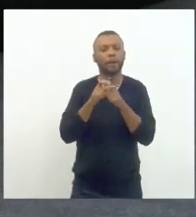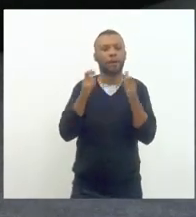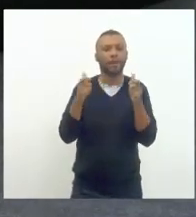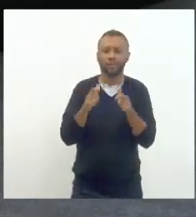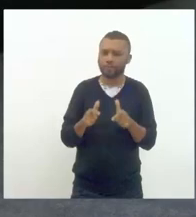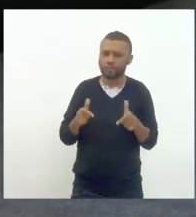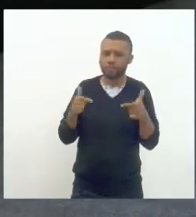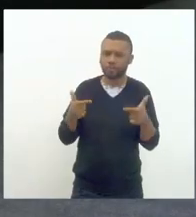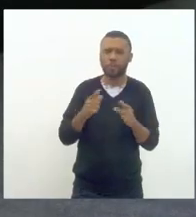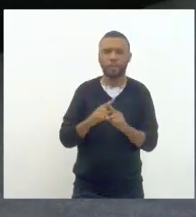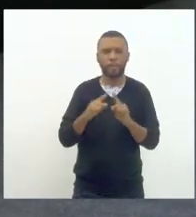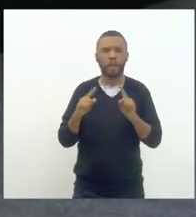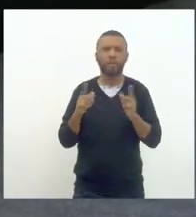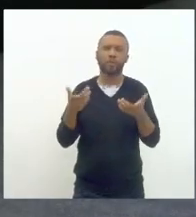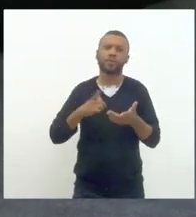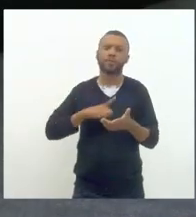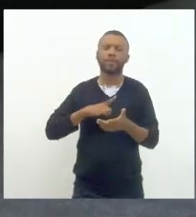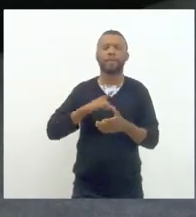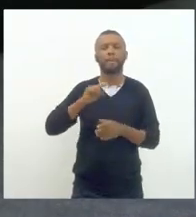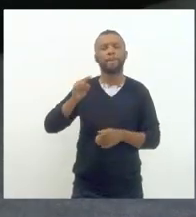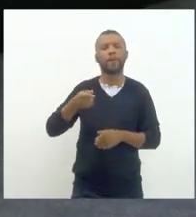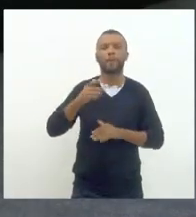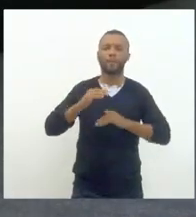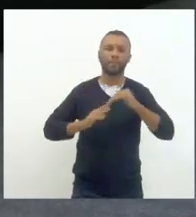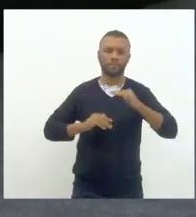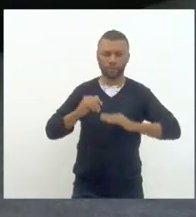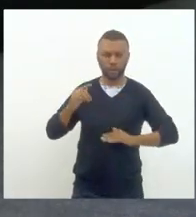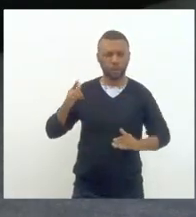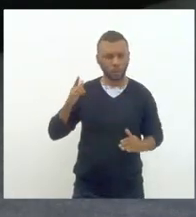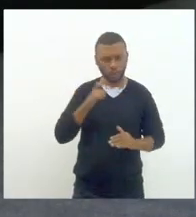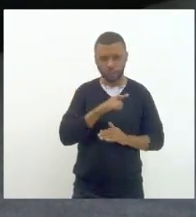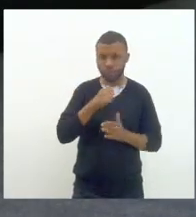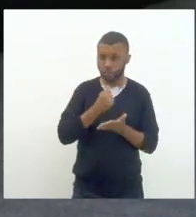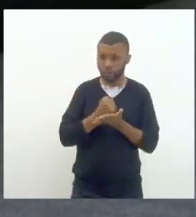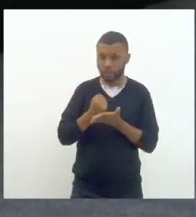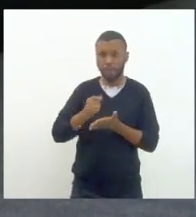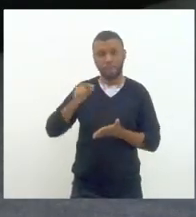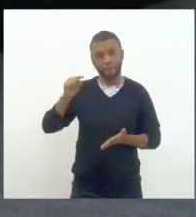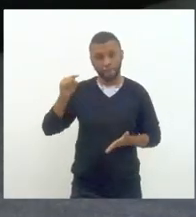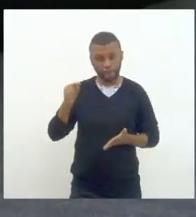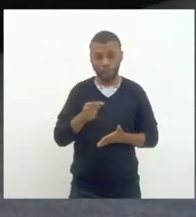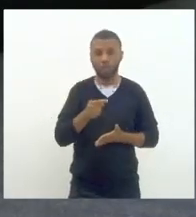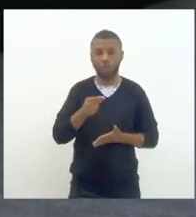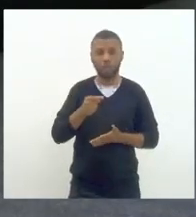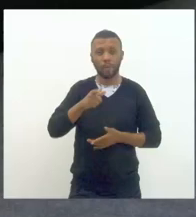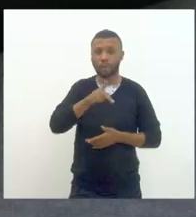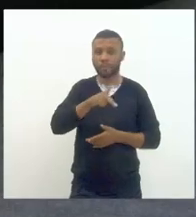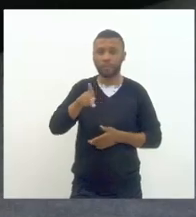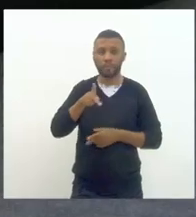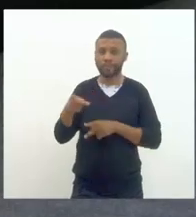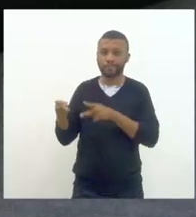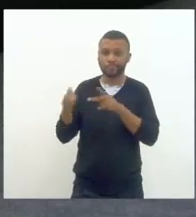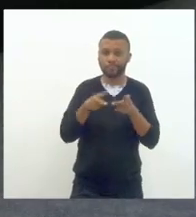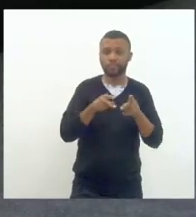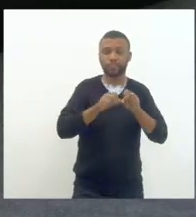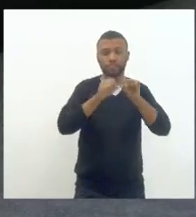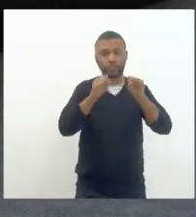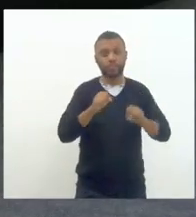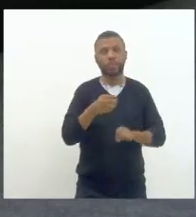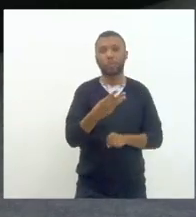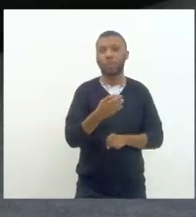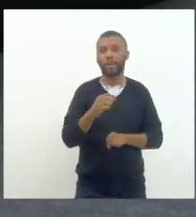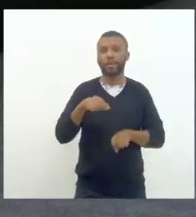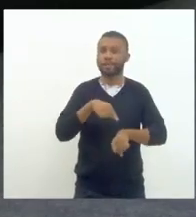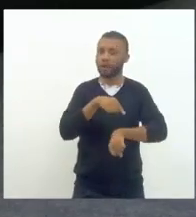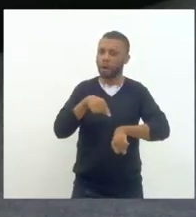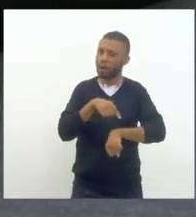realizar, mas hoje já tiveram 1.000 profissionais que conseguiram, 1.000 professores que conseguiram migrar para o sistema de 40 horas e que isso